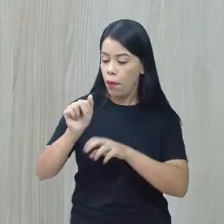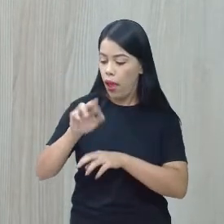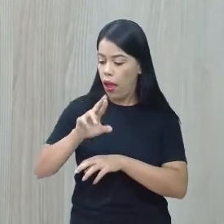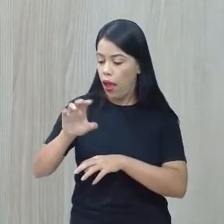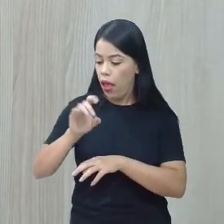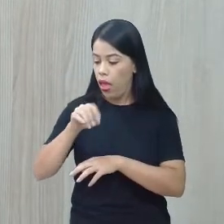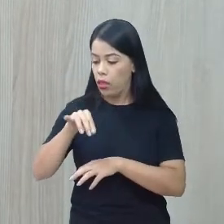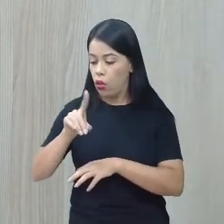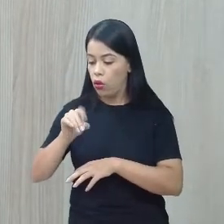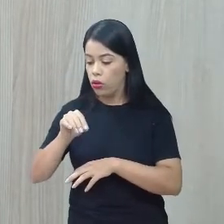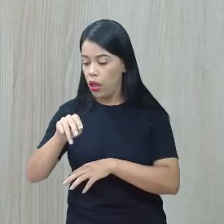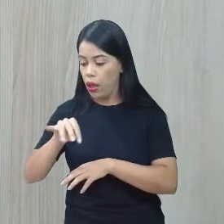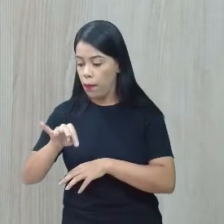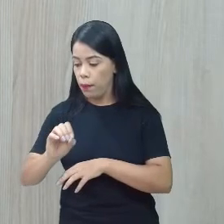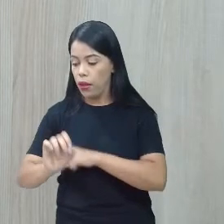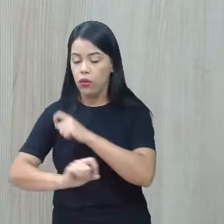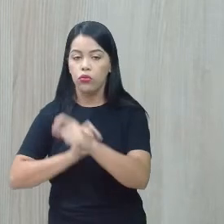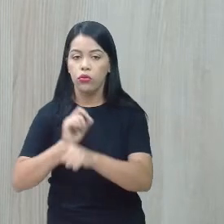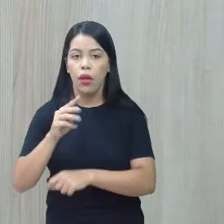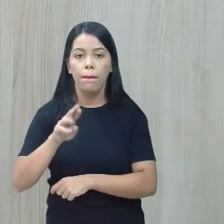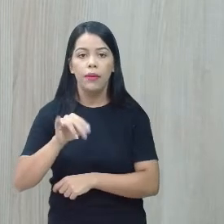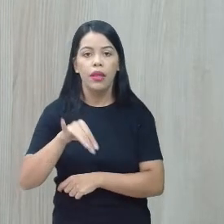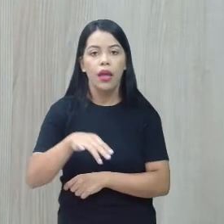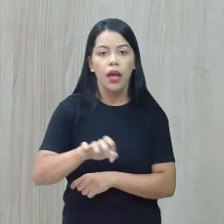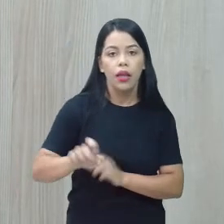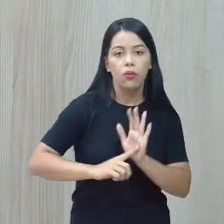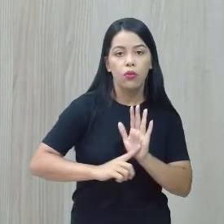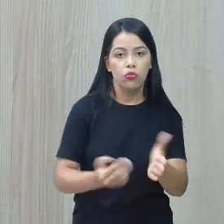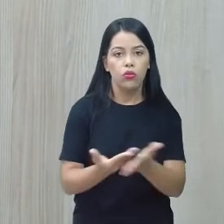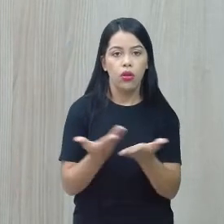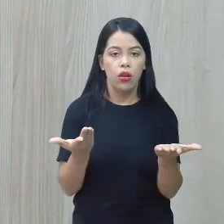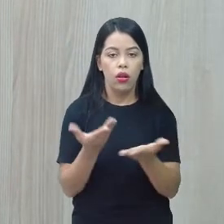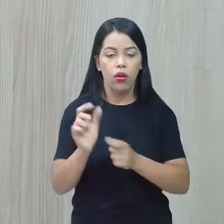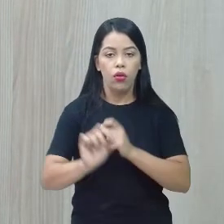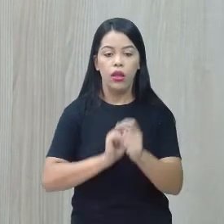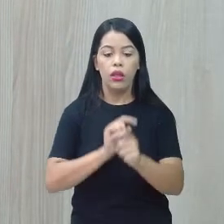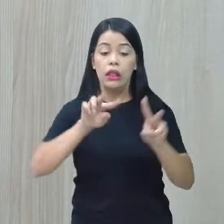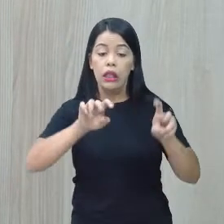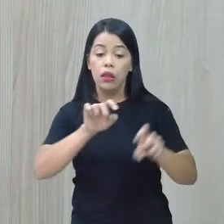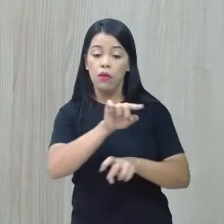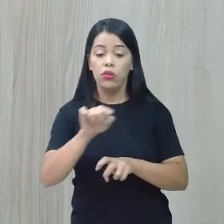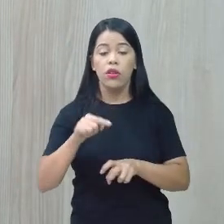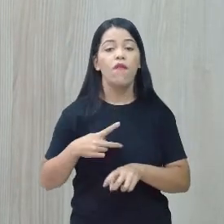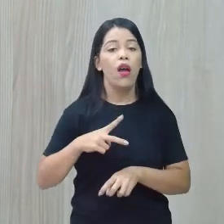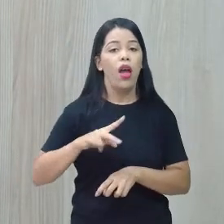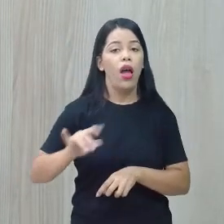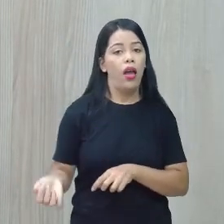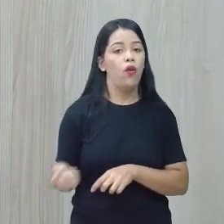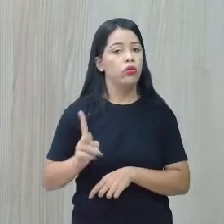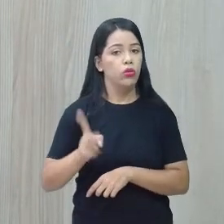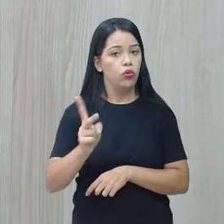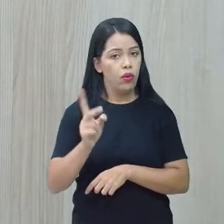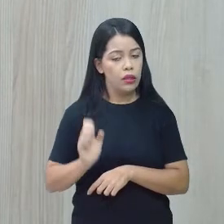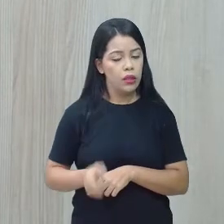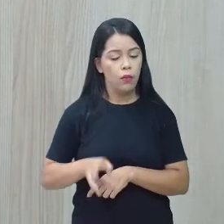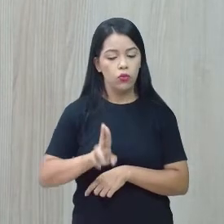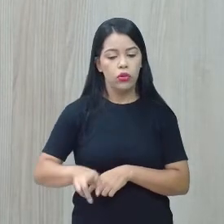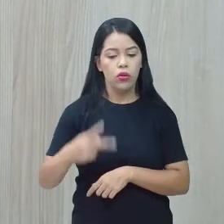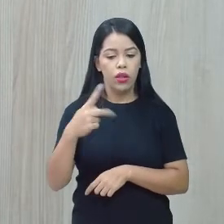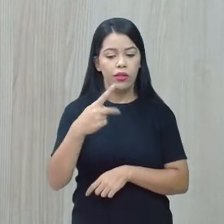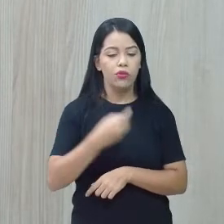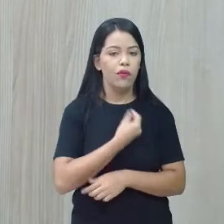arredondamentos que Briane trouxe para vocês aqui na aula de hoje. E essa temática aqui você vai levar para a sua vida, certo?